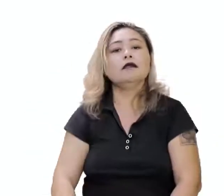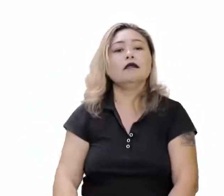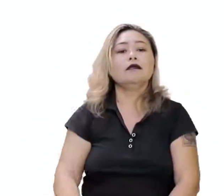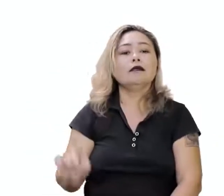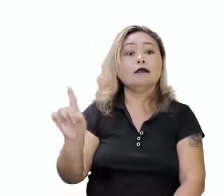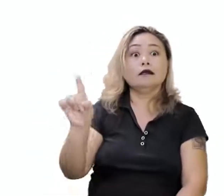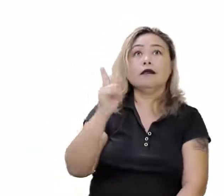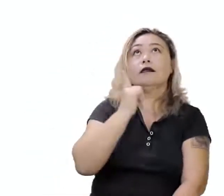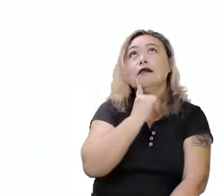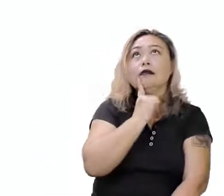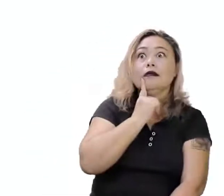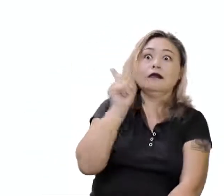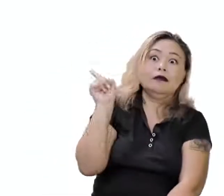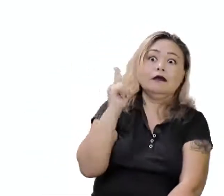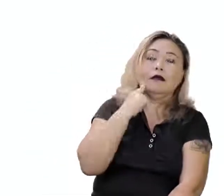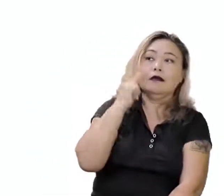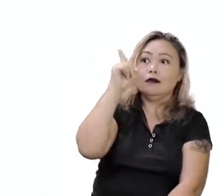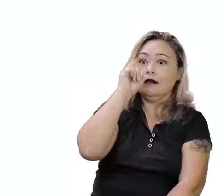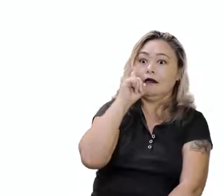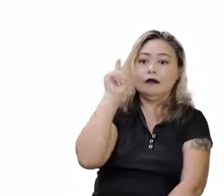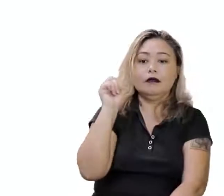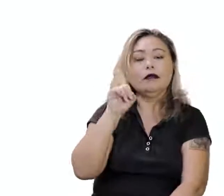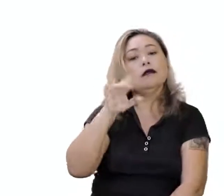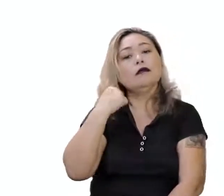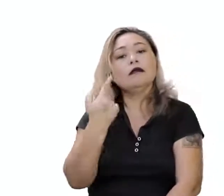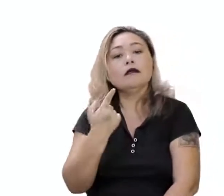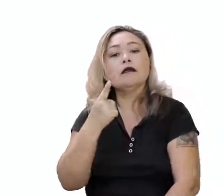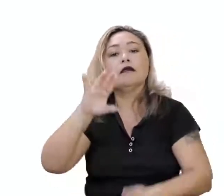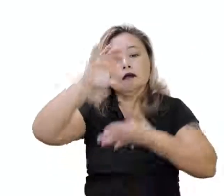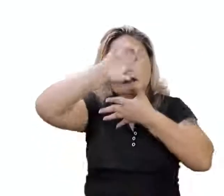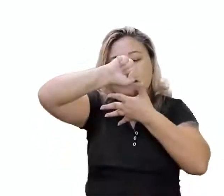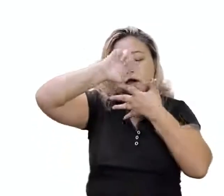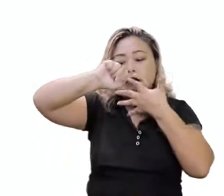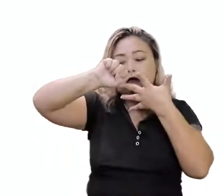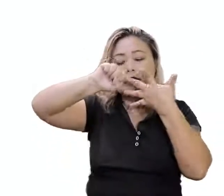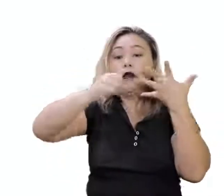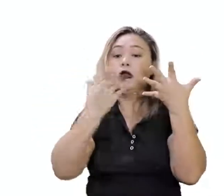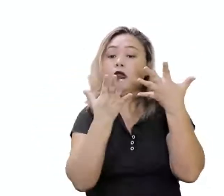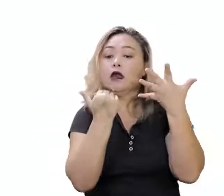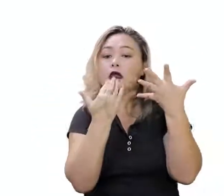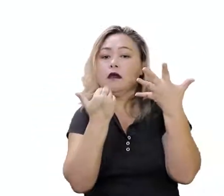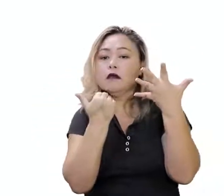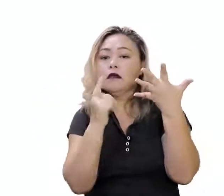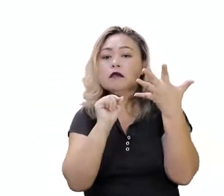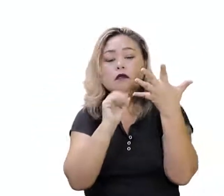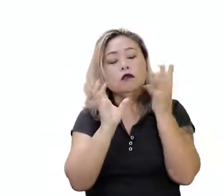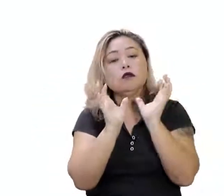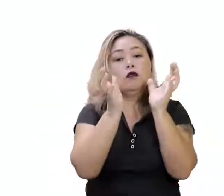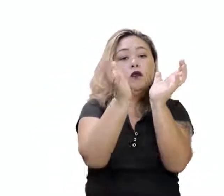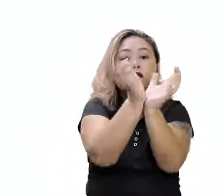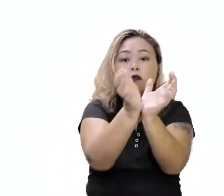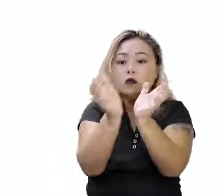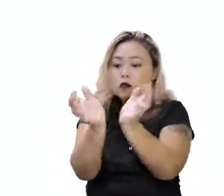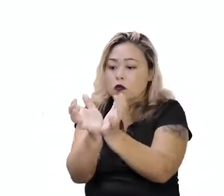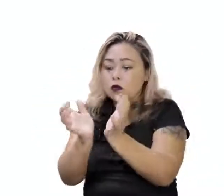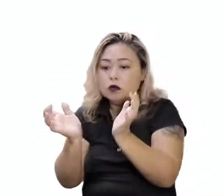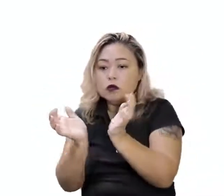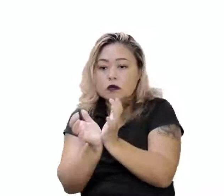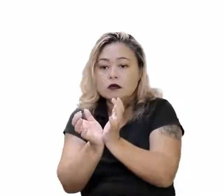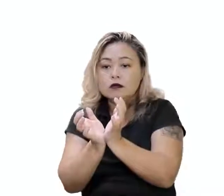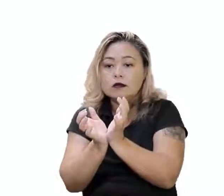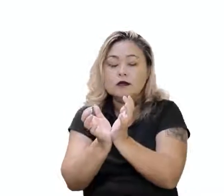Olha a carinha de dúvida dela. A cadeia alimentar ela é composta por 3 principais grupos de seres